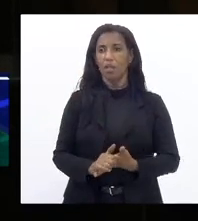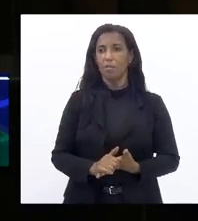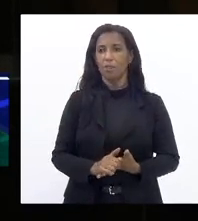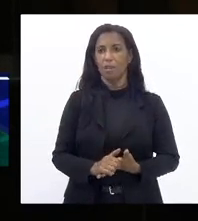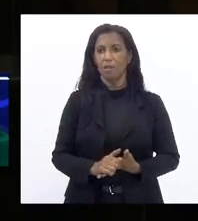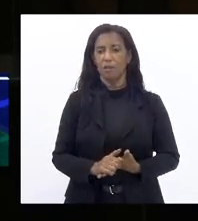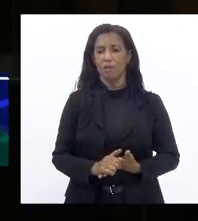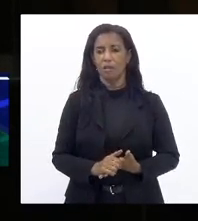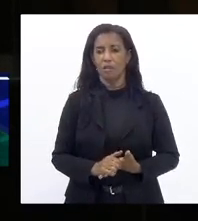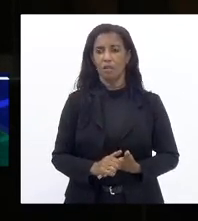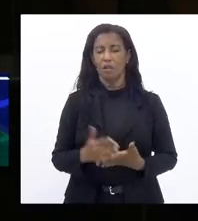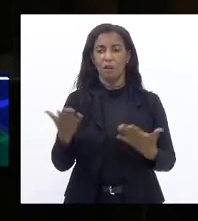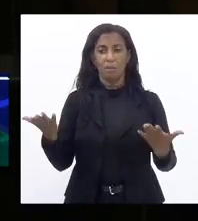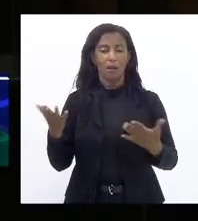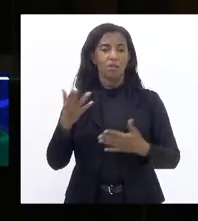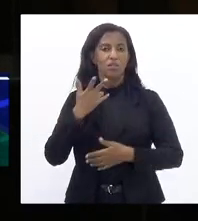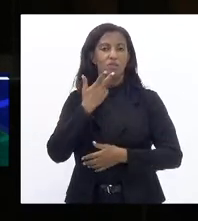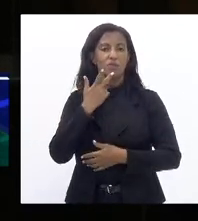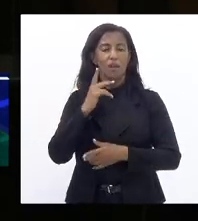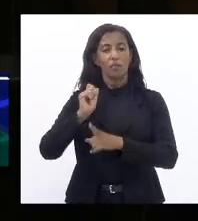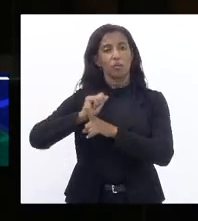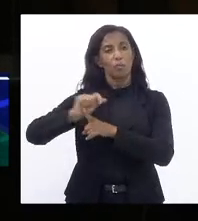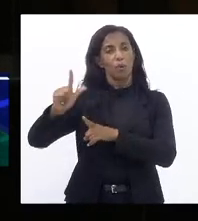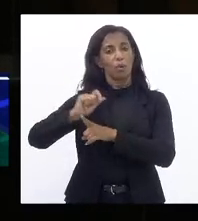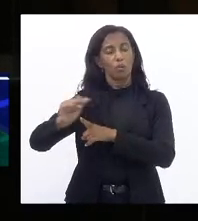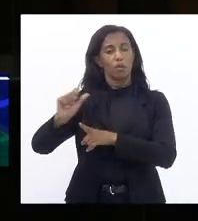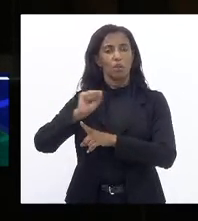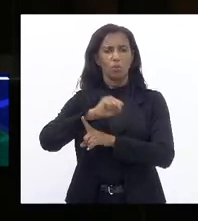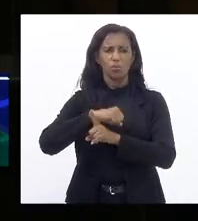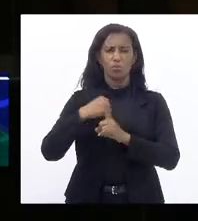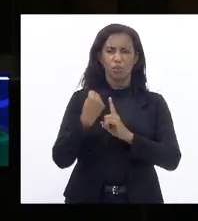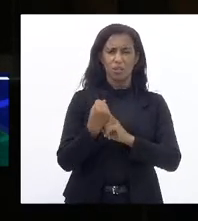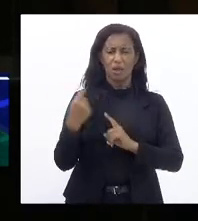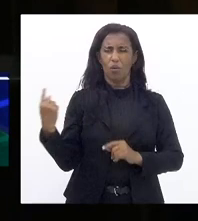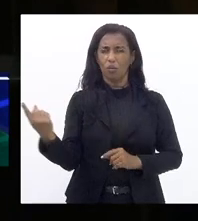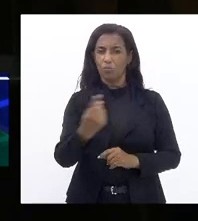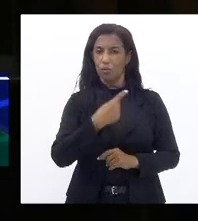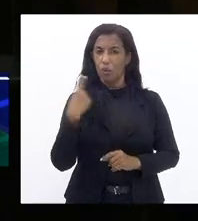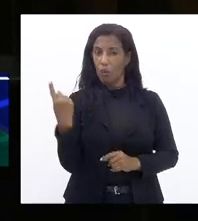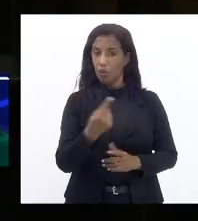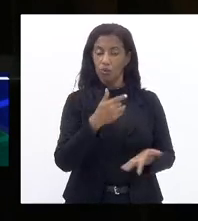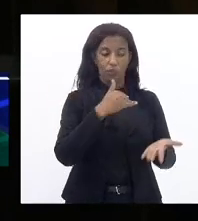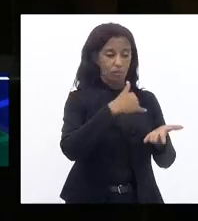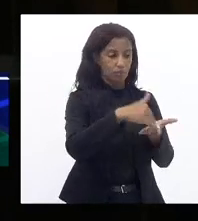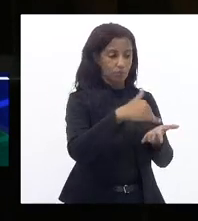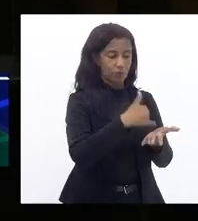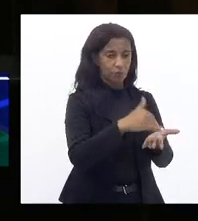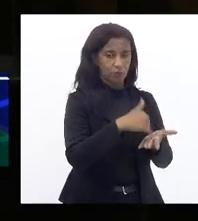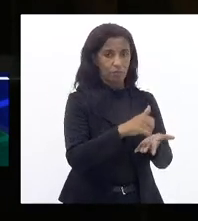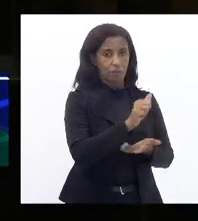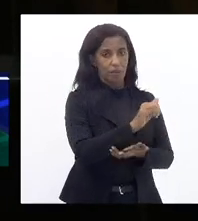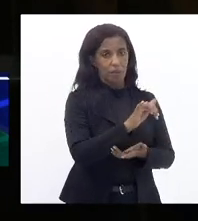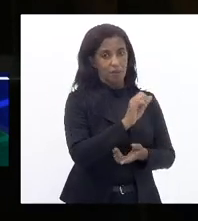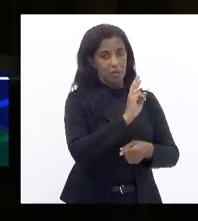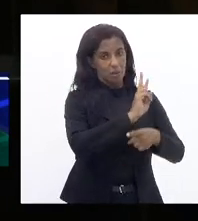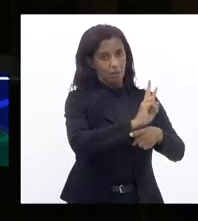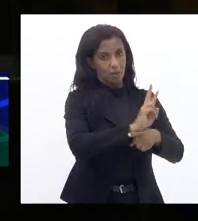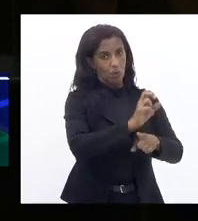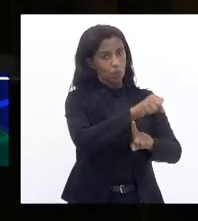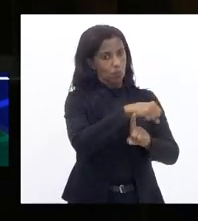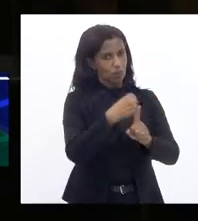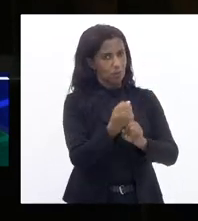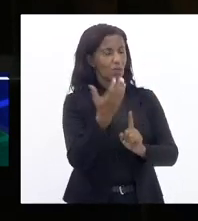Falou também a respeito do aluguel social. Nós que fomos secretárias de assistência social, Tia Ju,